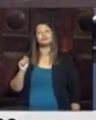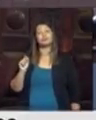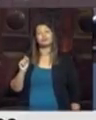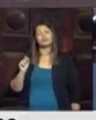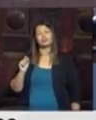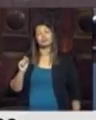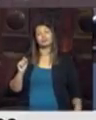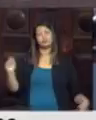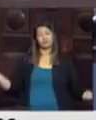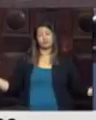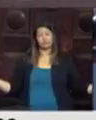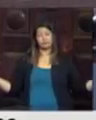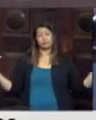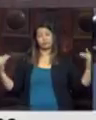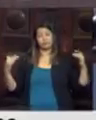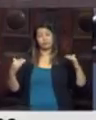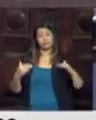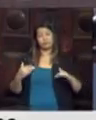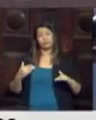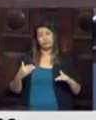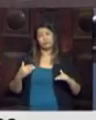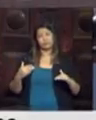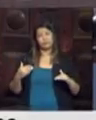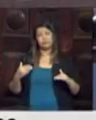mutação chegar à área urbana.